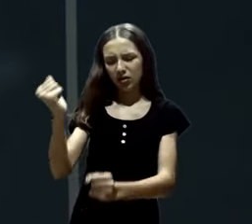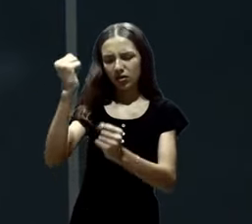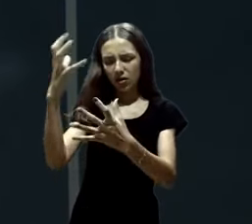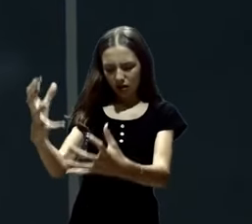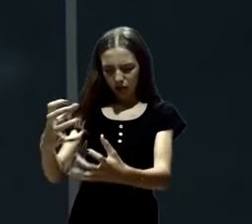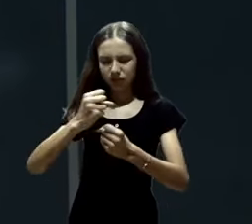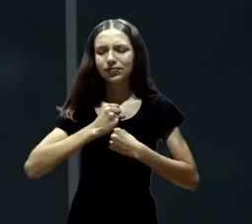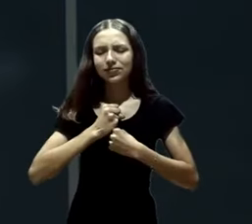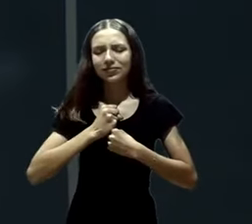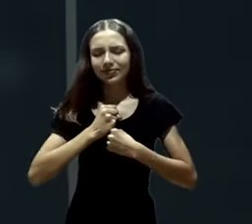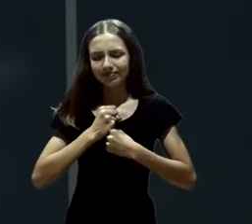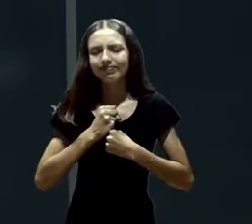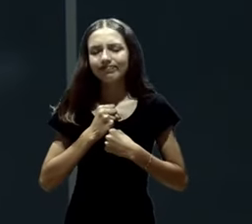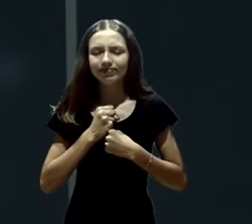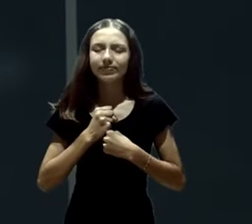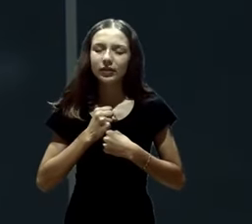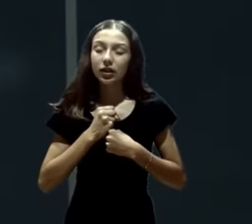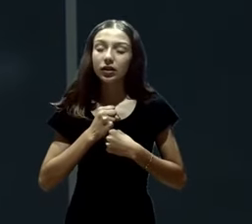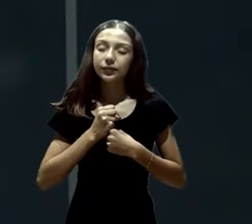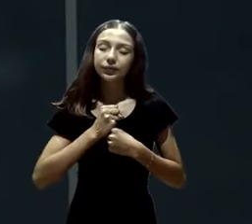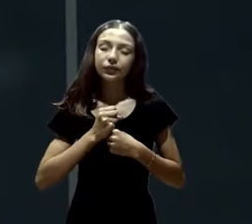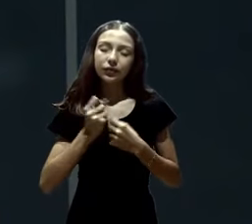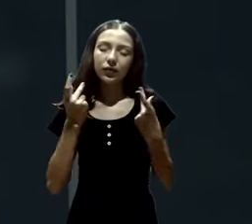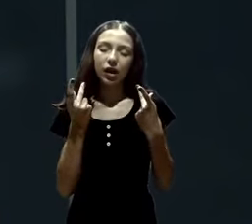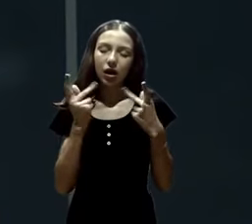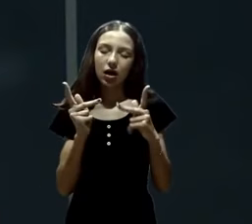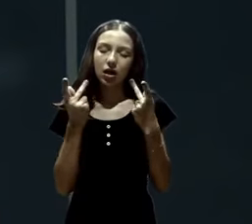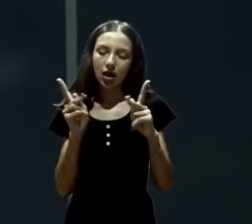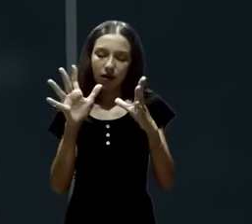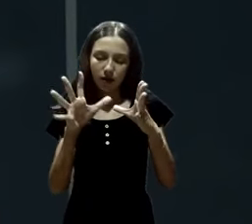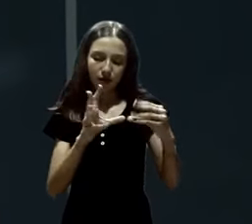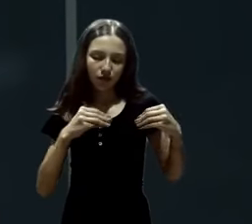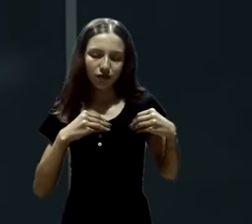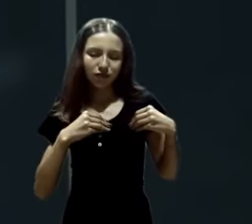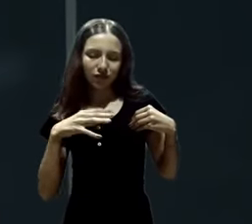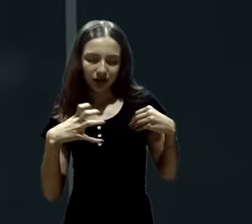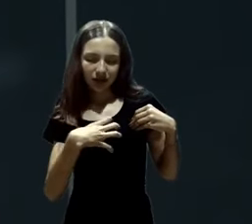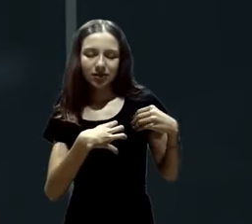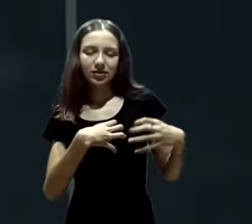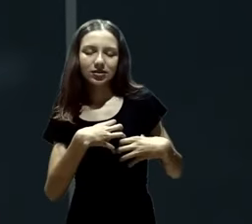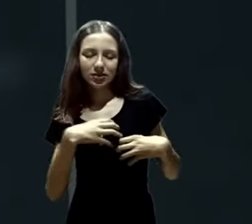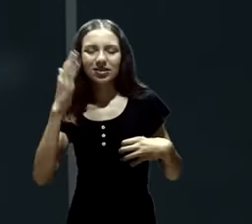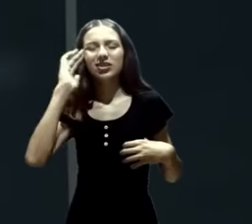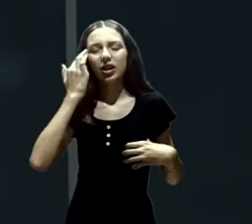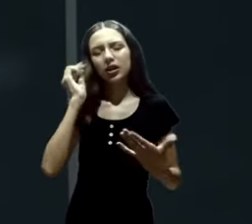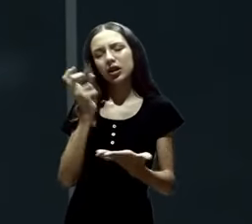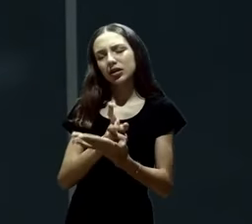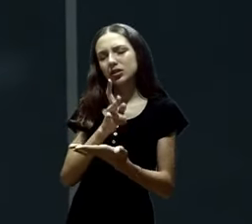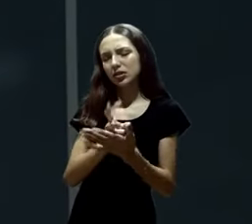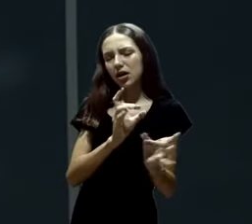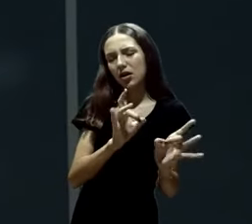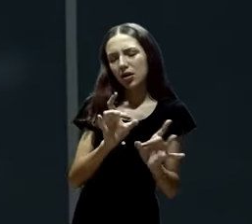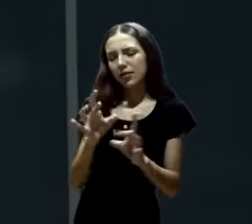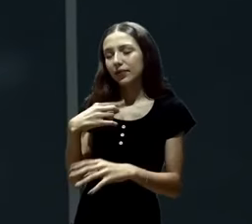mensagem. Senhor, que ela possa fazer morada no coração. A nossa oração